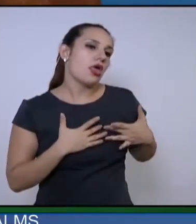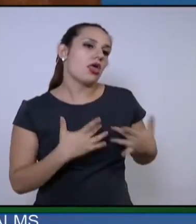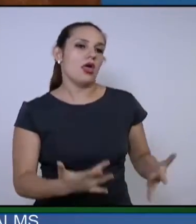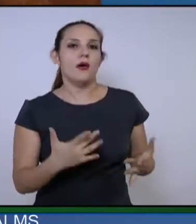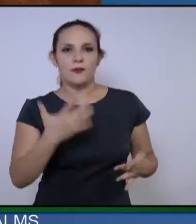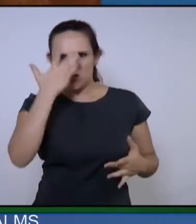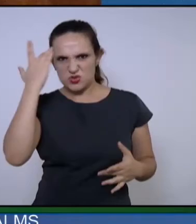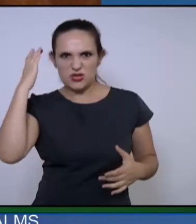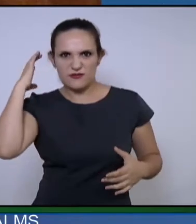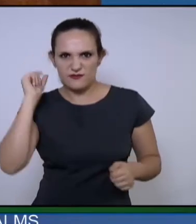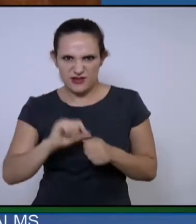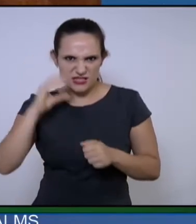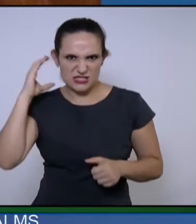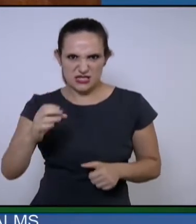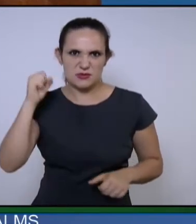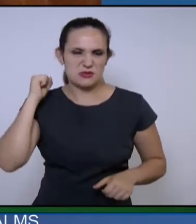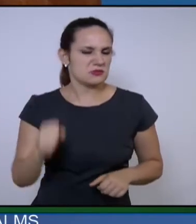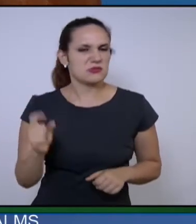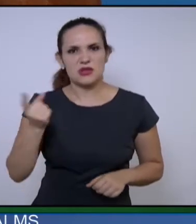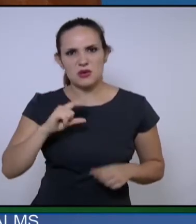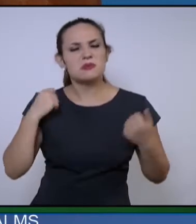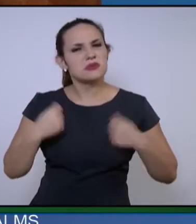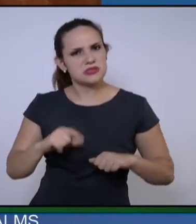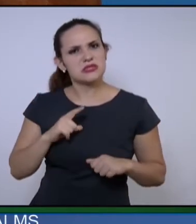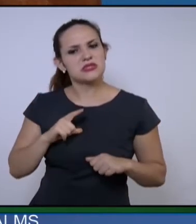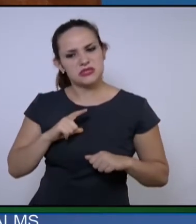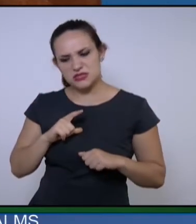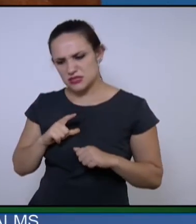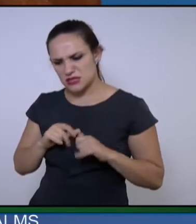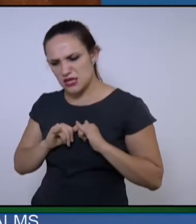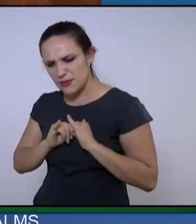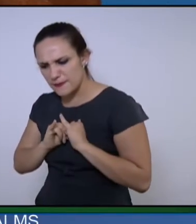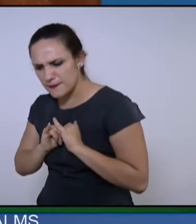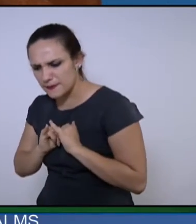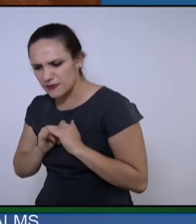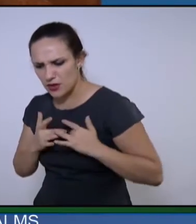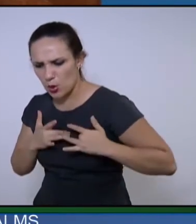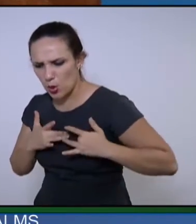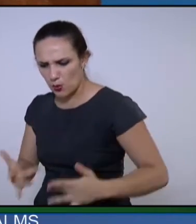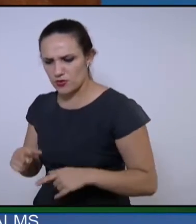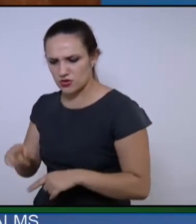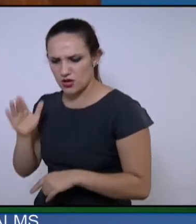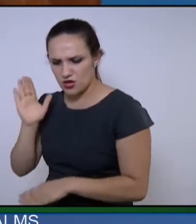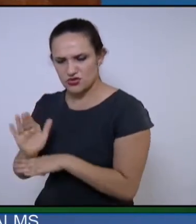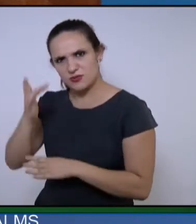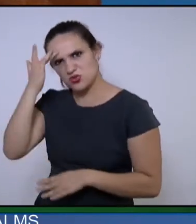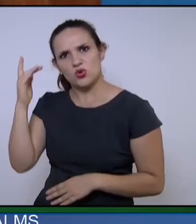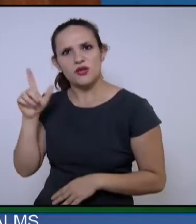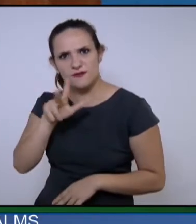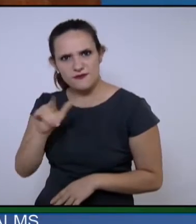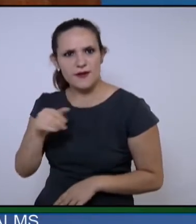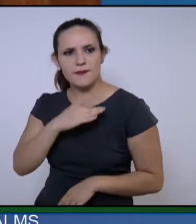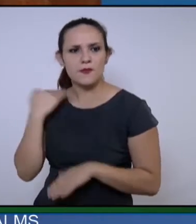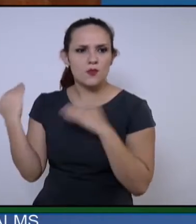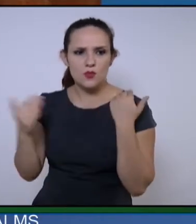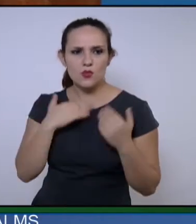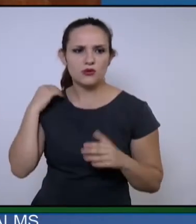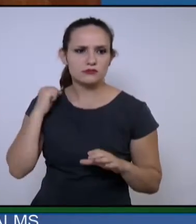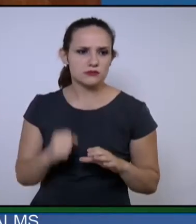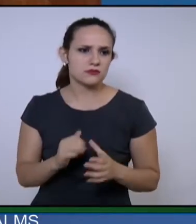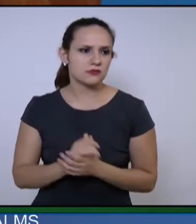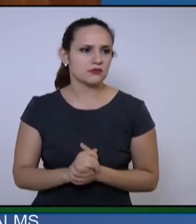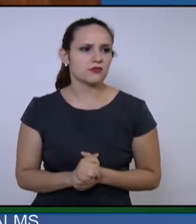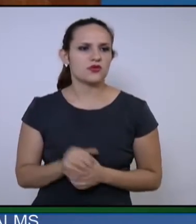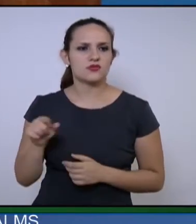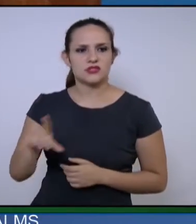criminosos e passarem a ter compaixão pelas vítimas. Eu encerro, senhor presidente, a minha manifestação, meu